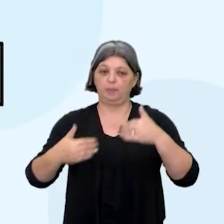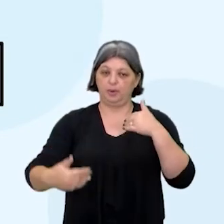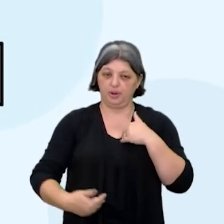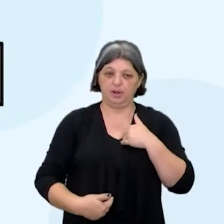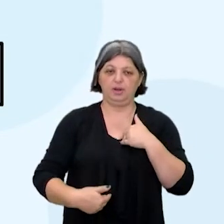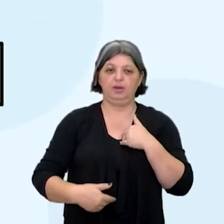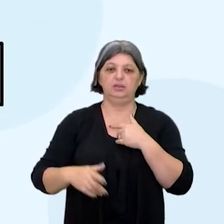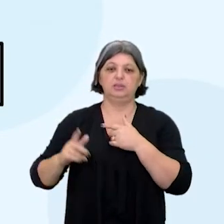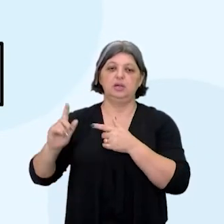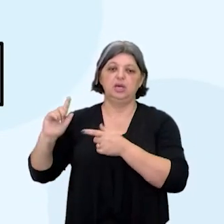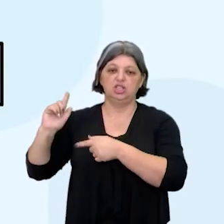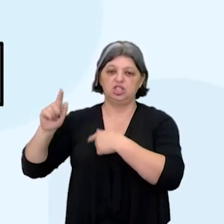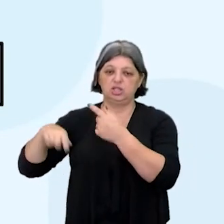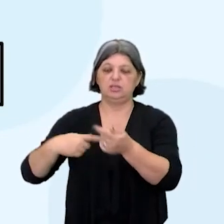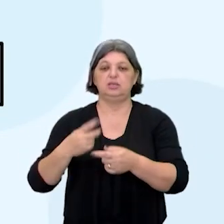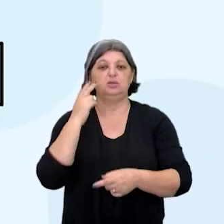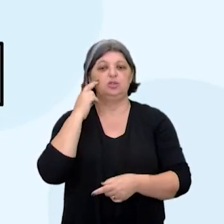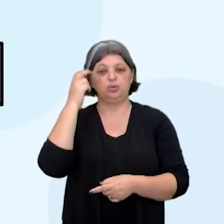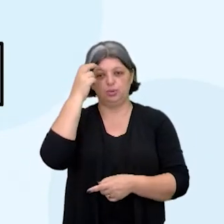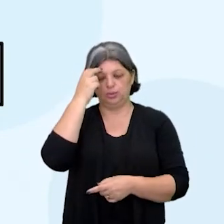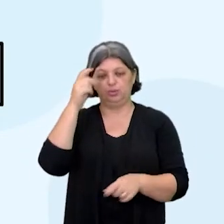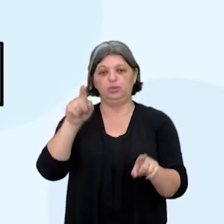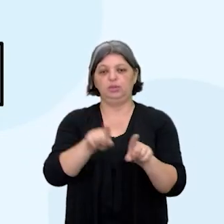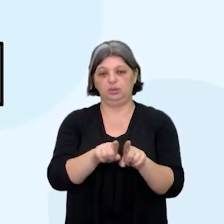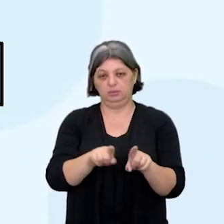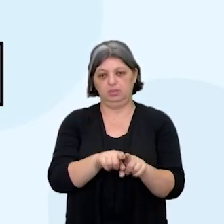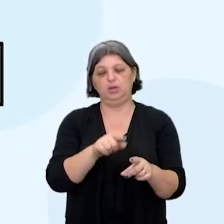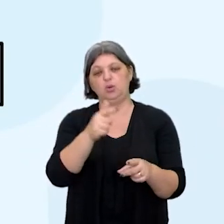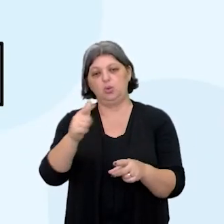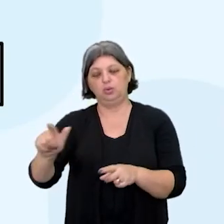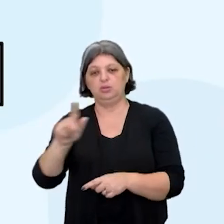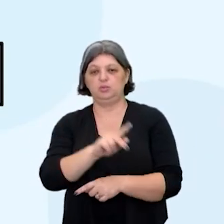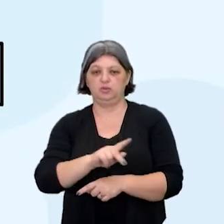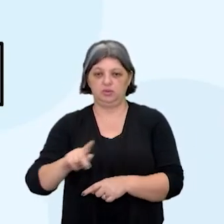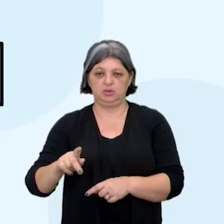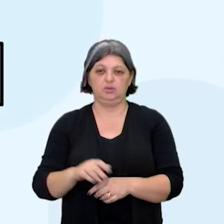com a professora Juliana e a participação do professor Mauro.